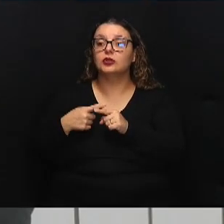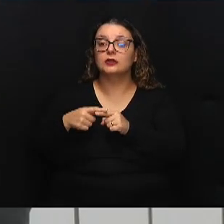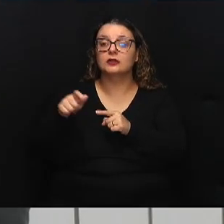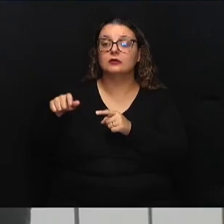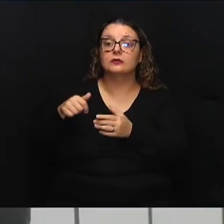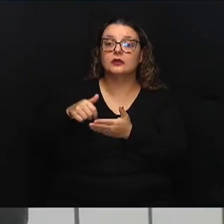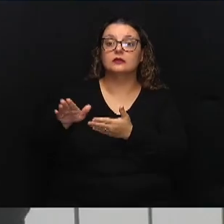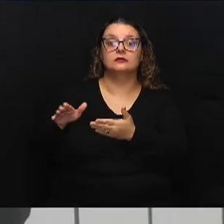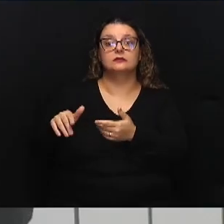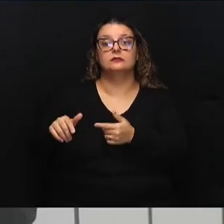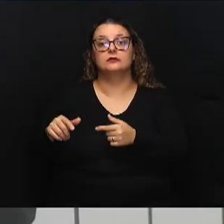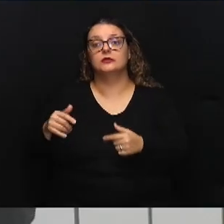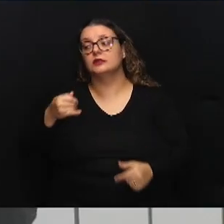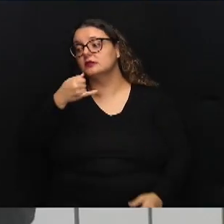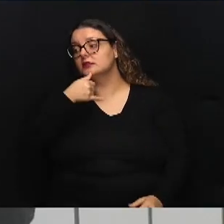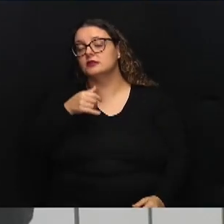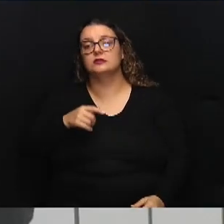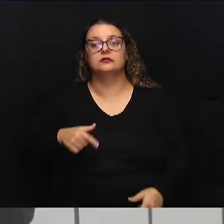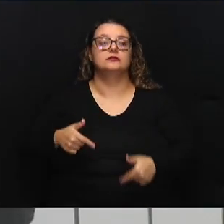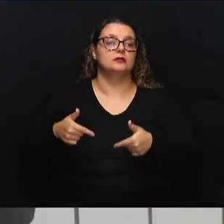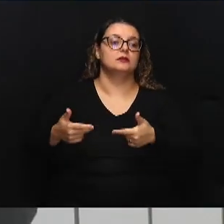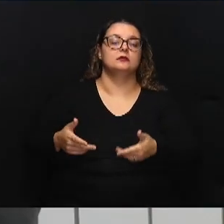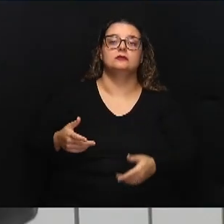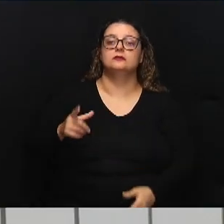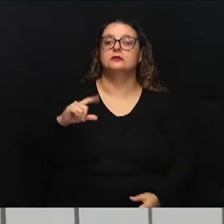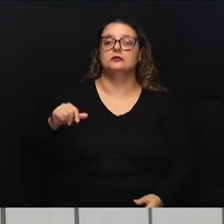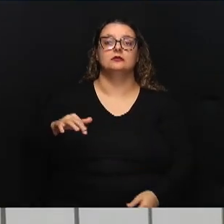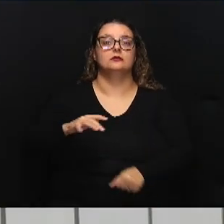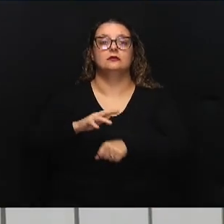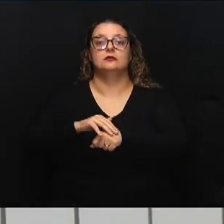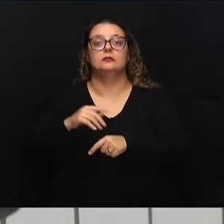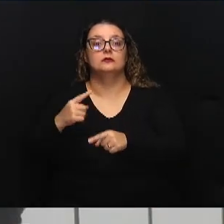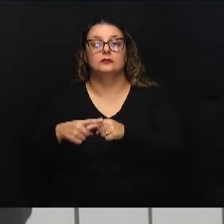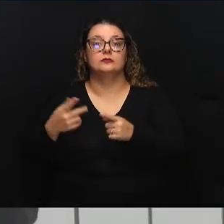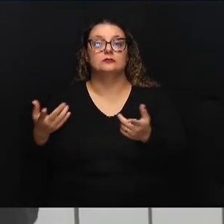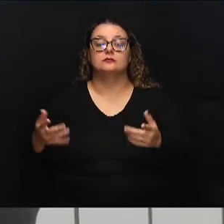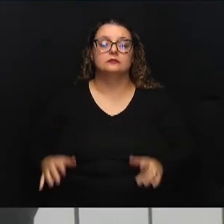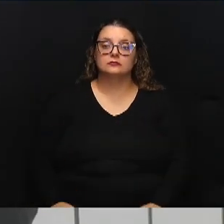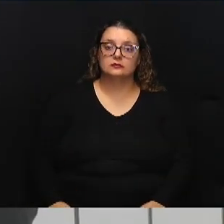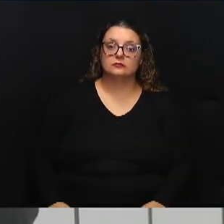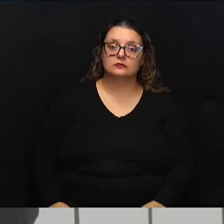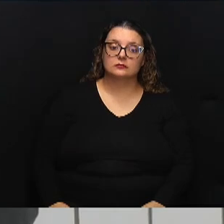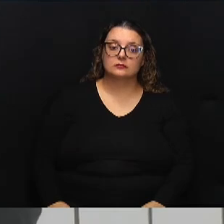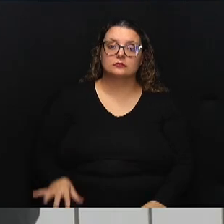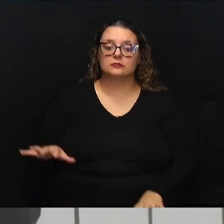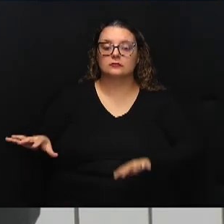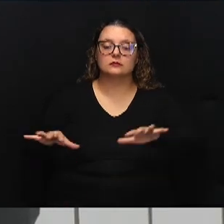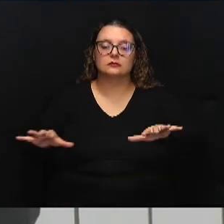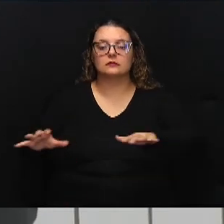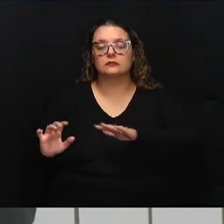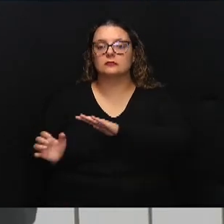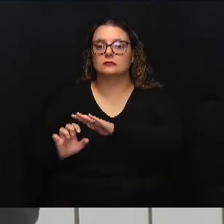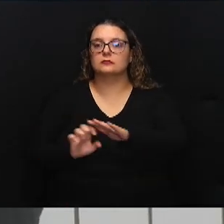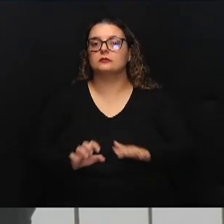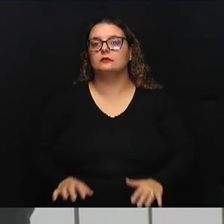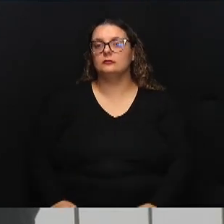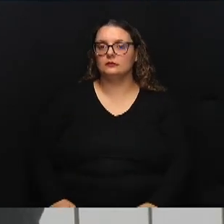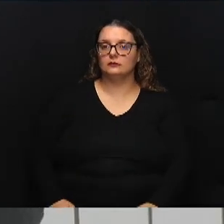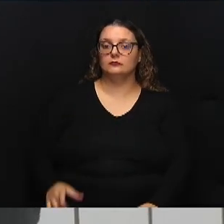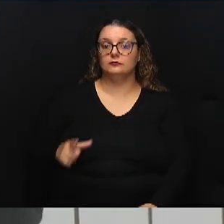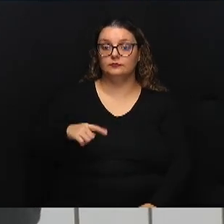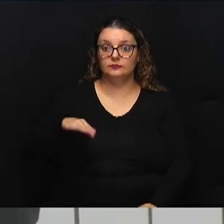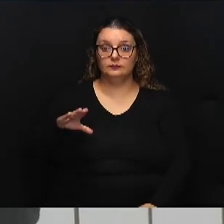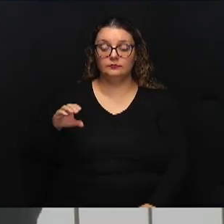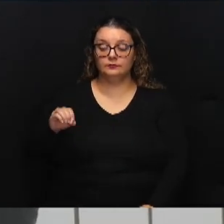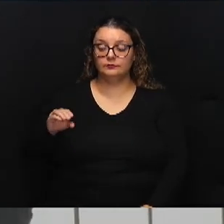saiu chateada, por que a pessoa saiu doente, por que determinados setores da empresa tem mais